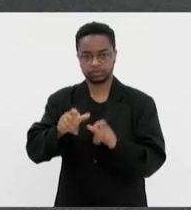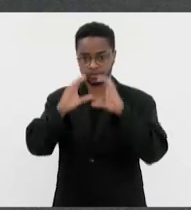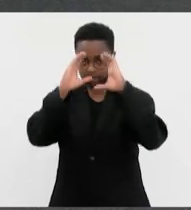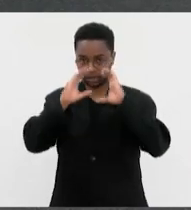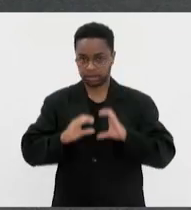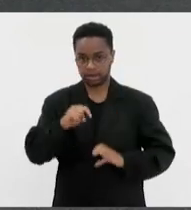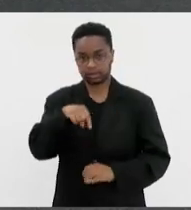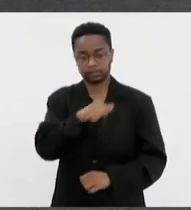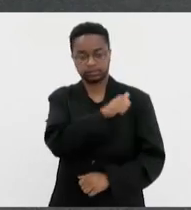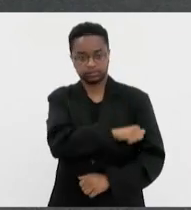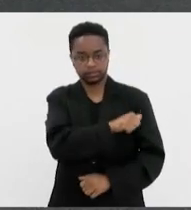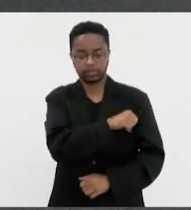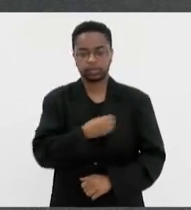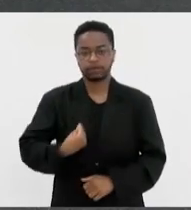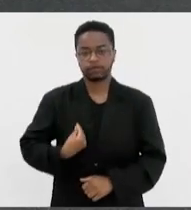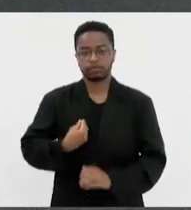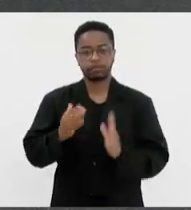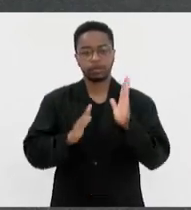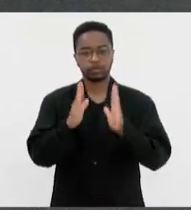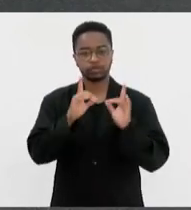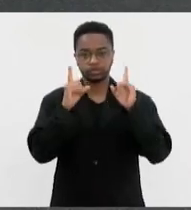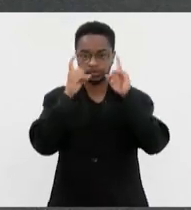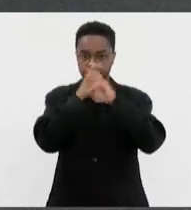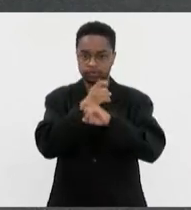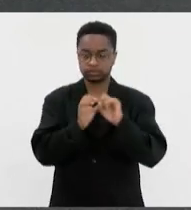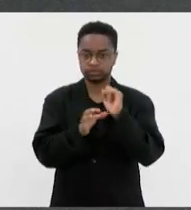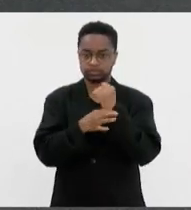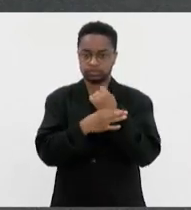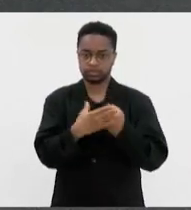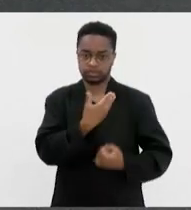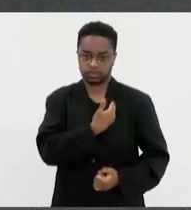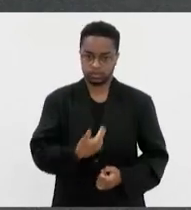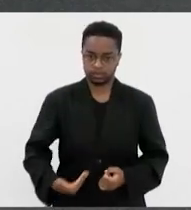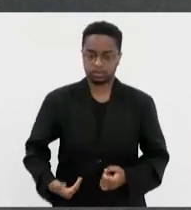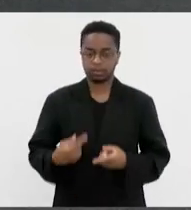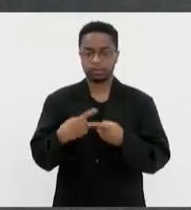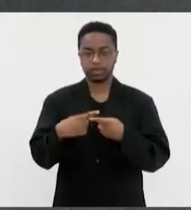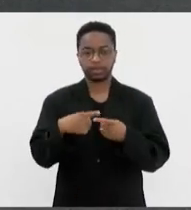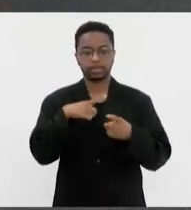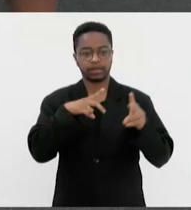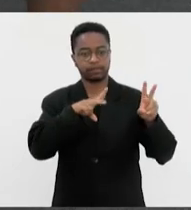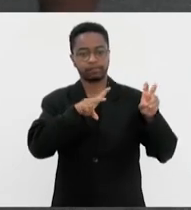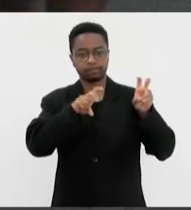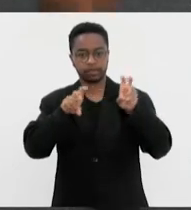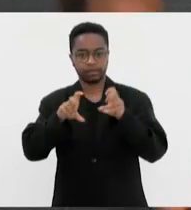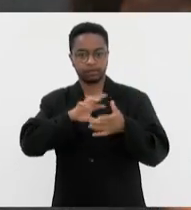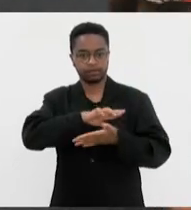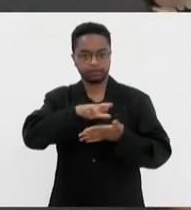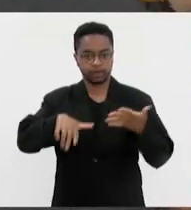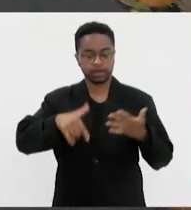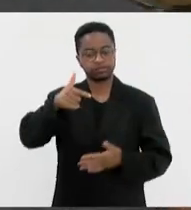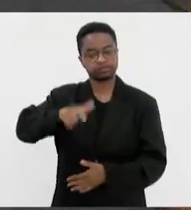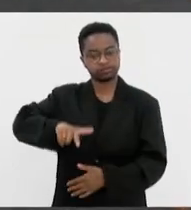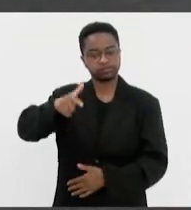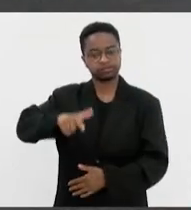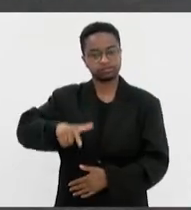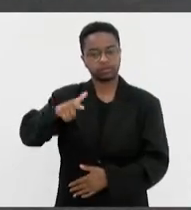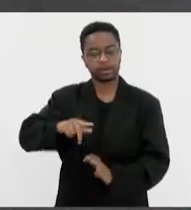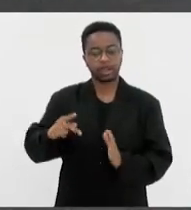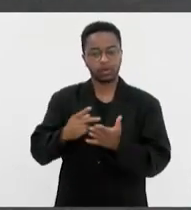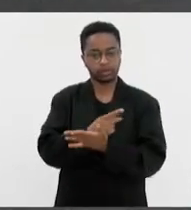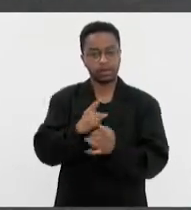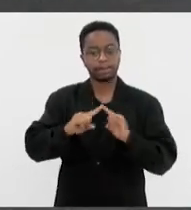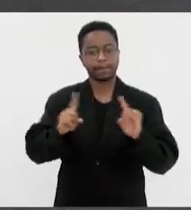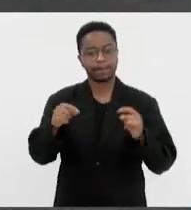momento muito difícil da segurança pública. A gente está tendo aí diversos casos repetidos e a gente precisa apertar